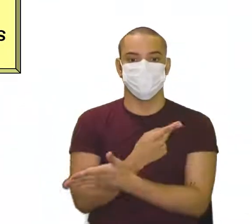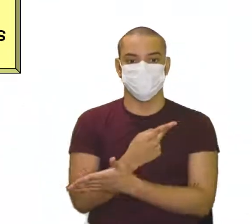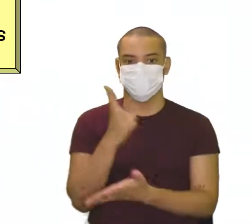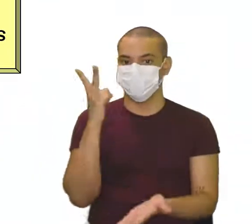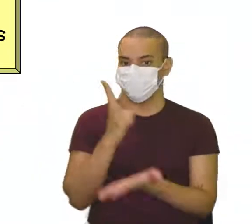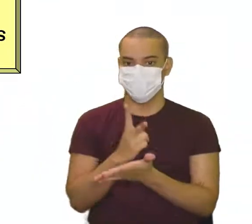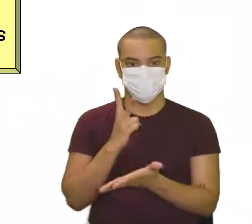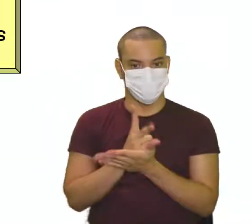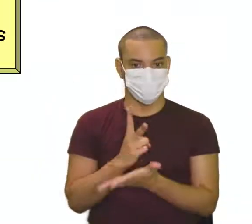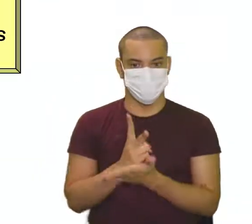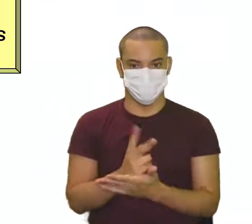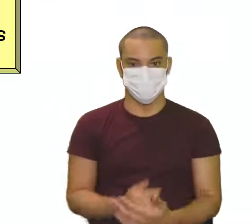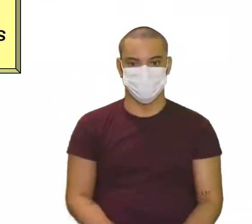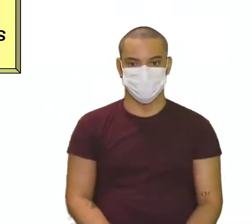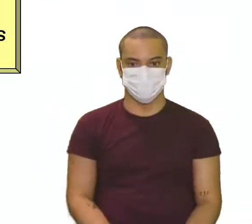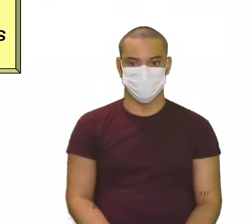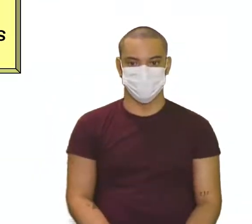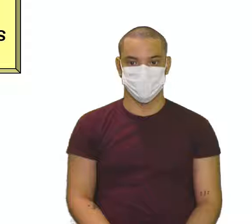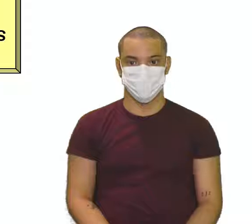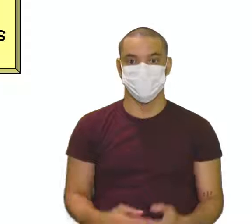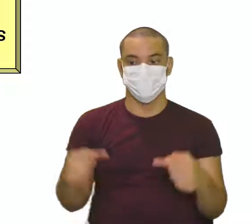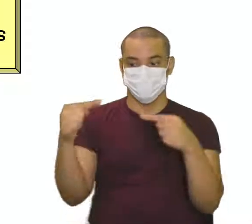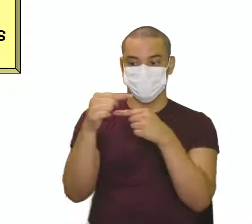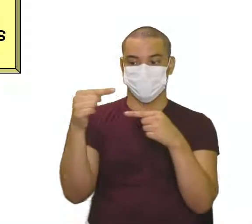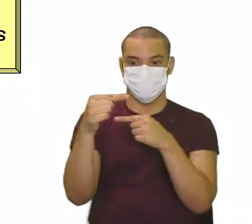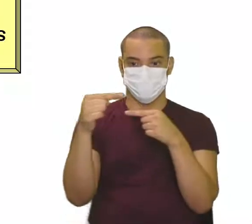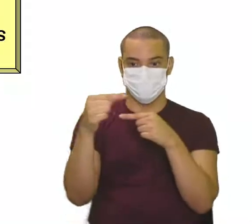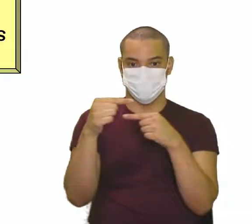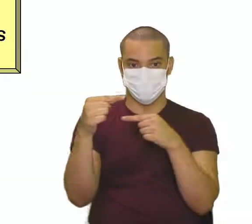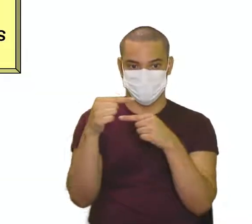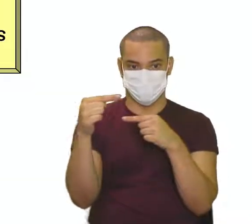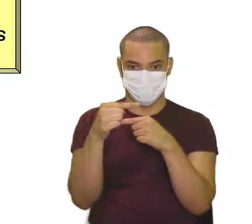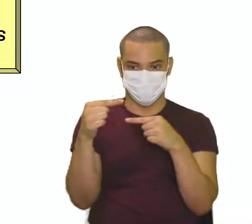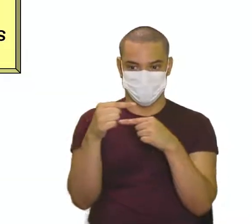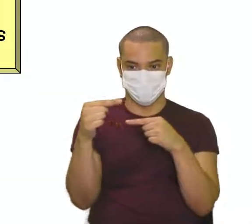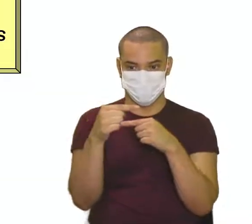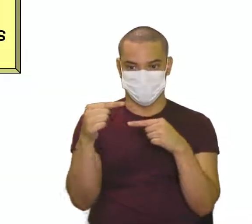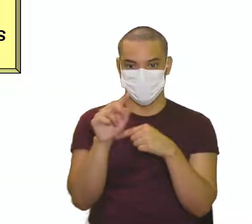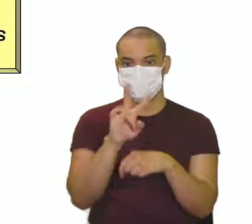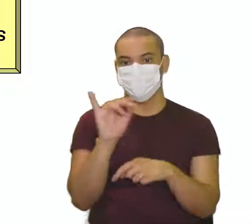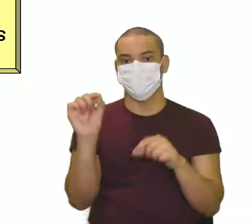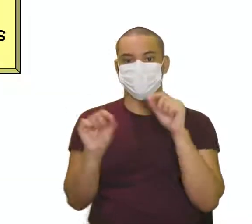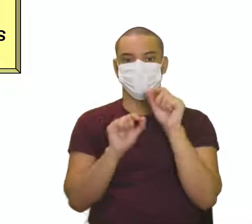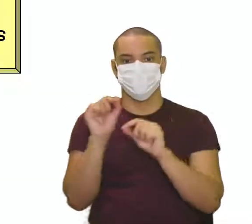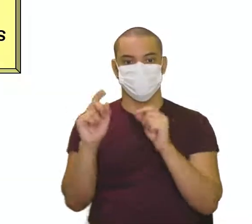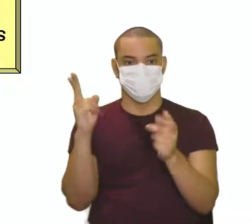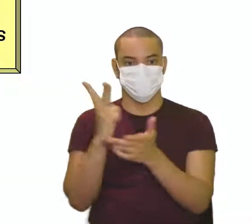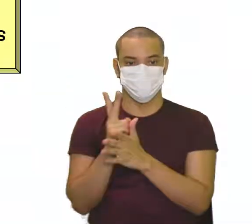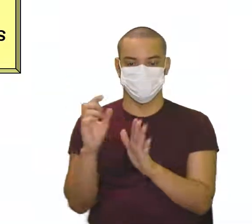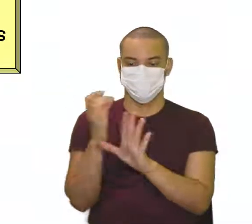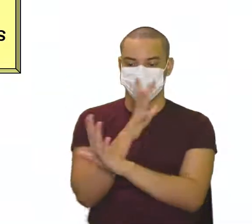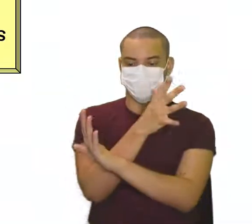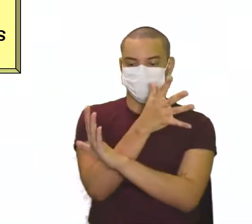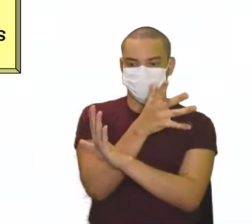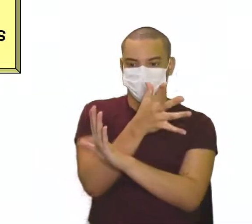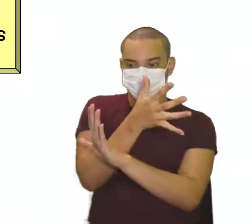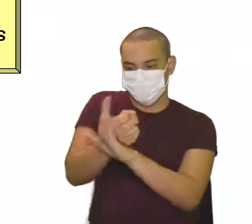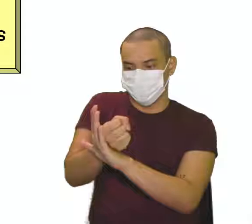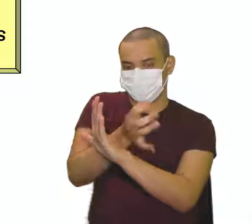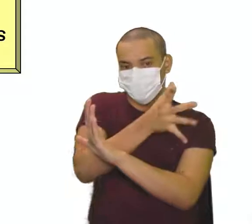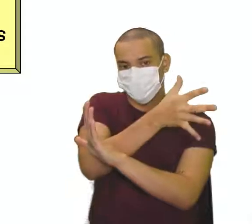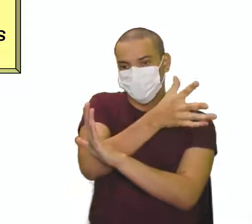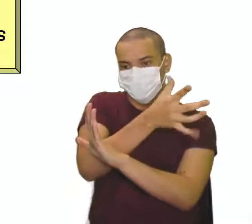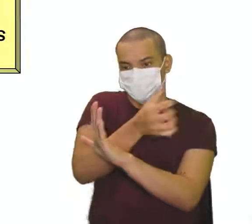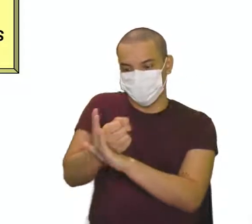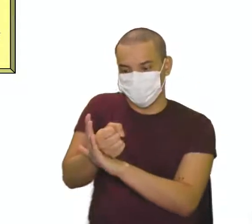mini, vou colocar dessa forma, os mini polinhos, né, os mini ímãs aqui, eles são atraídos fortemente pelo